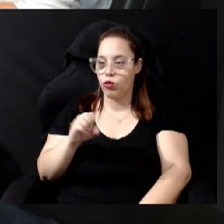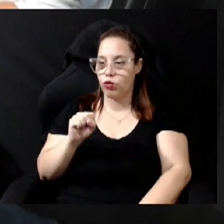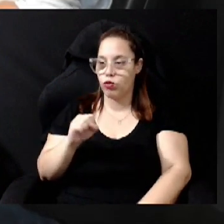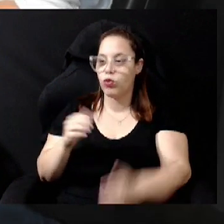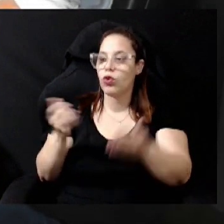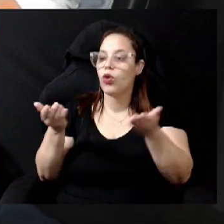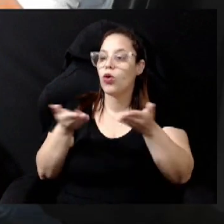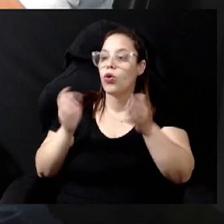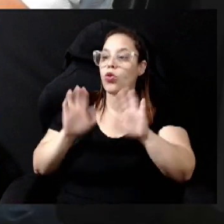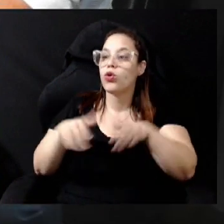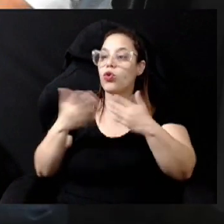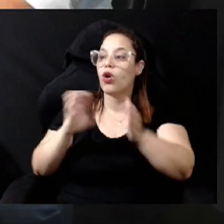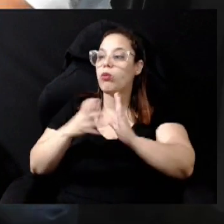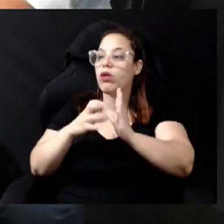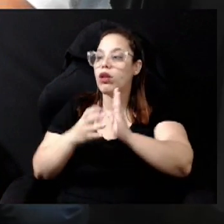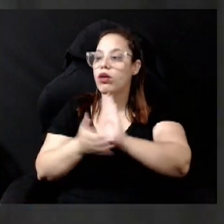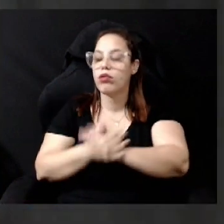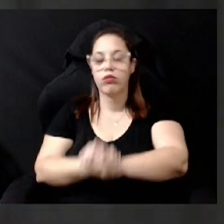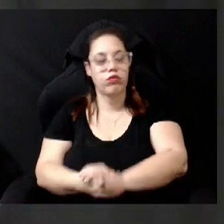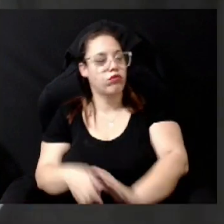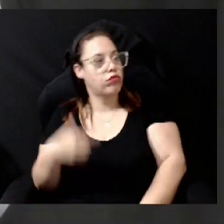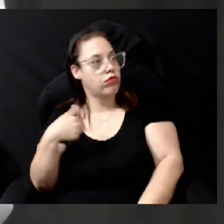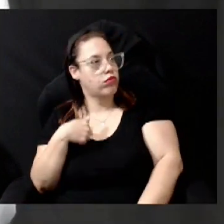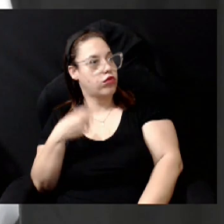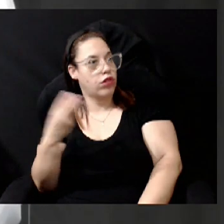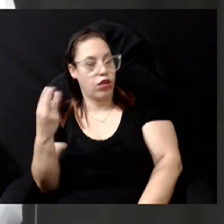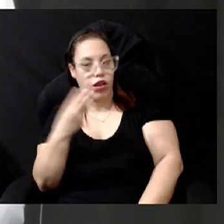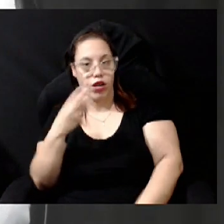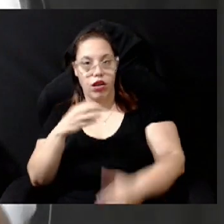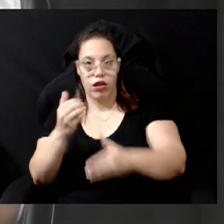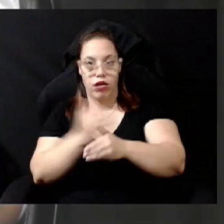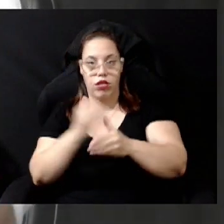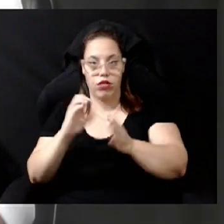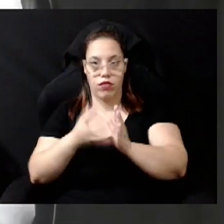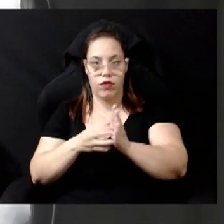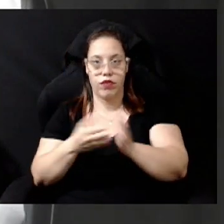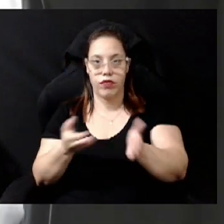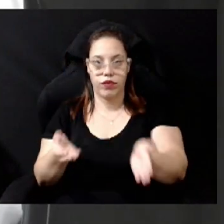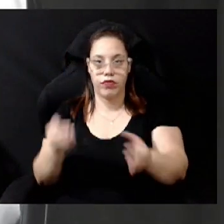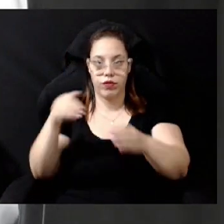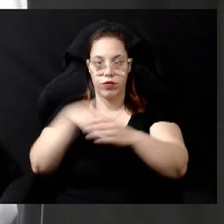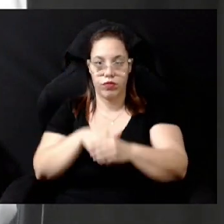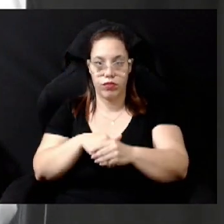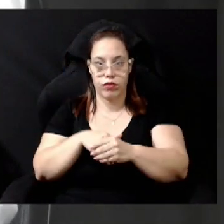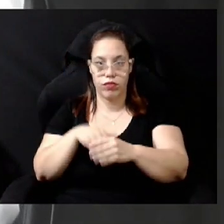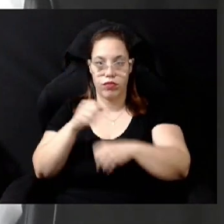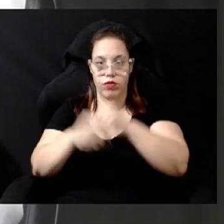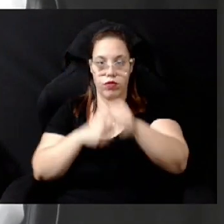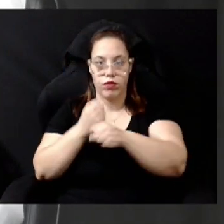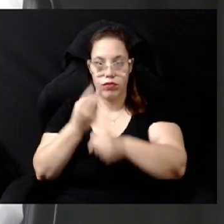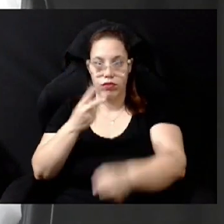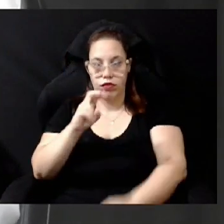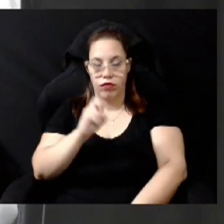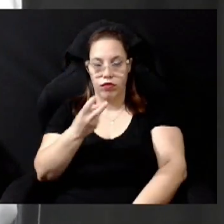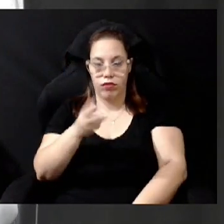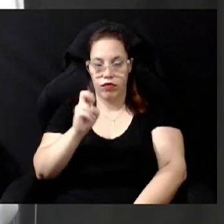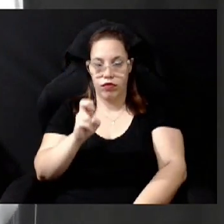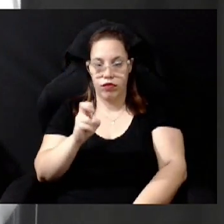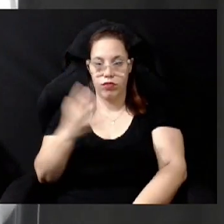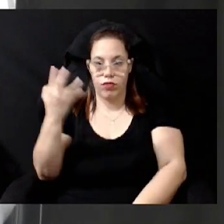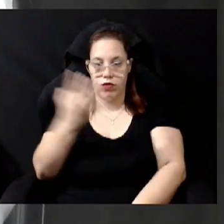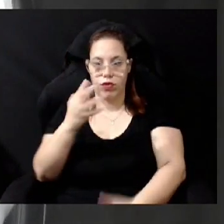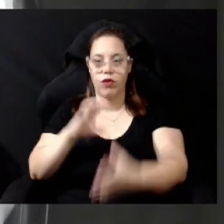pra gente. Estou no terceiro mandato e vou agora adentrar no ano de 2025 para o quarto